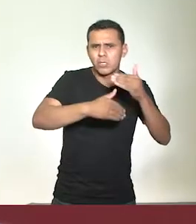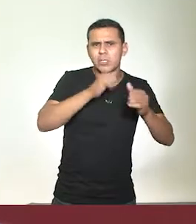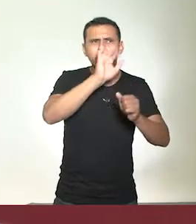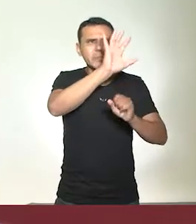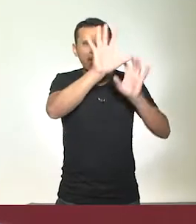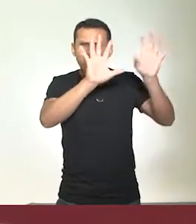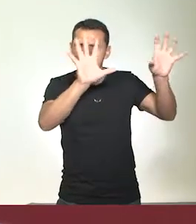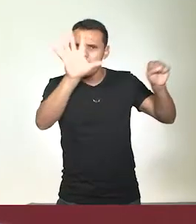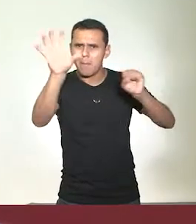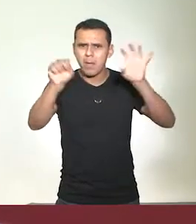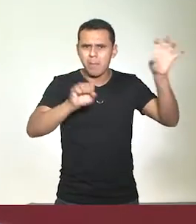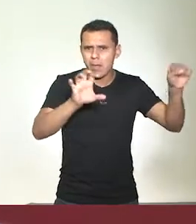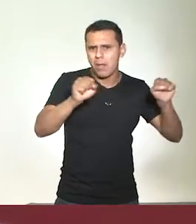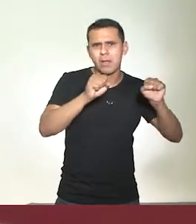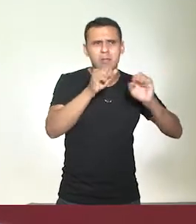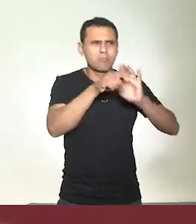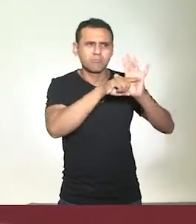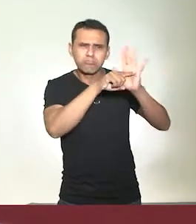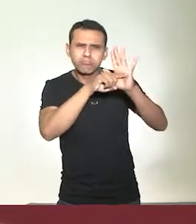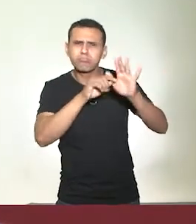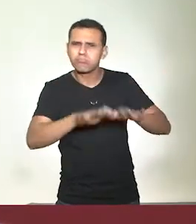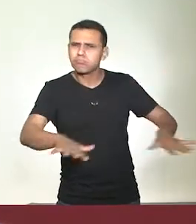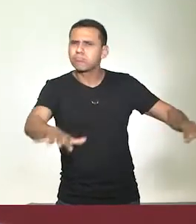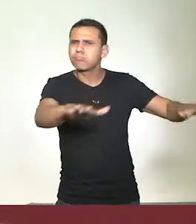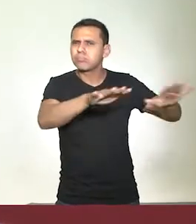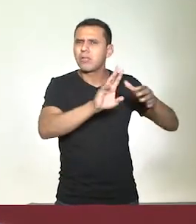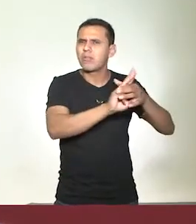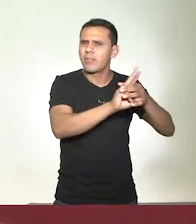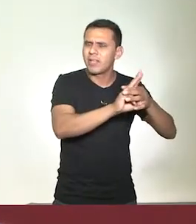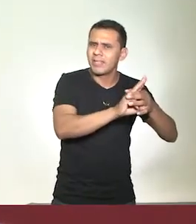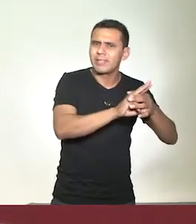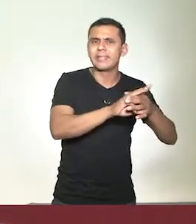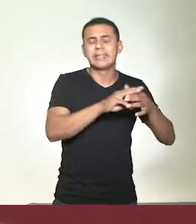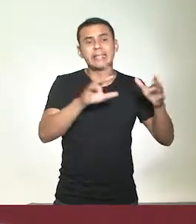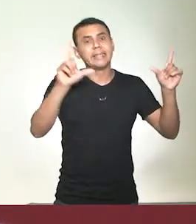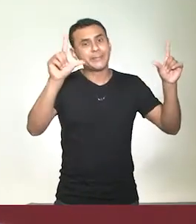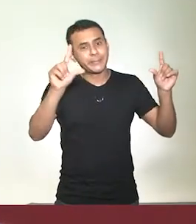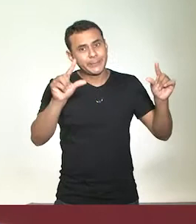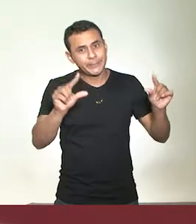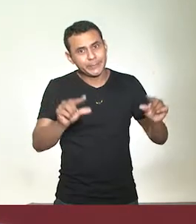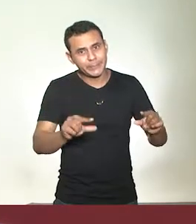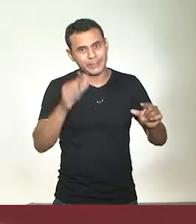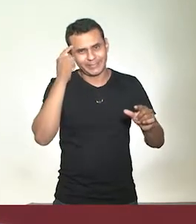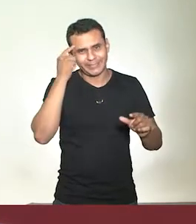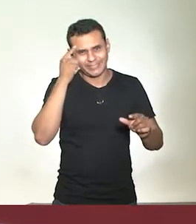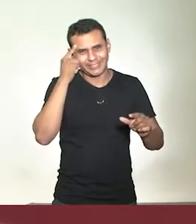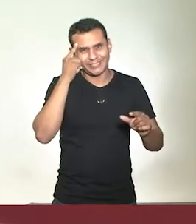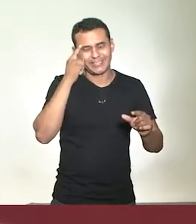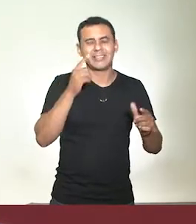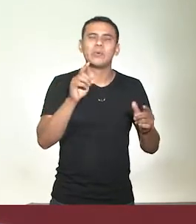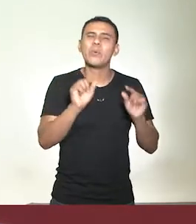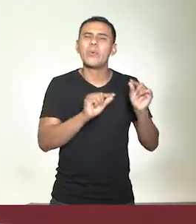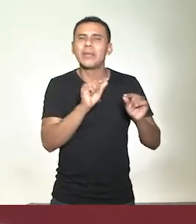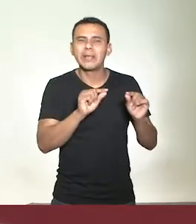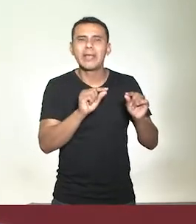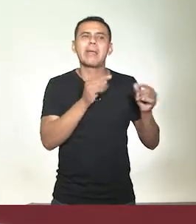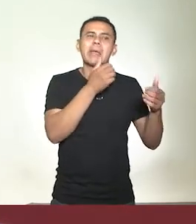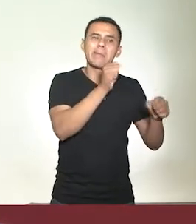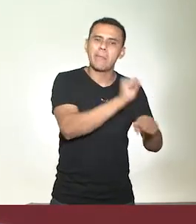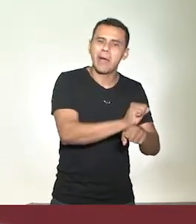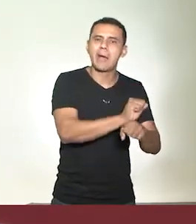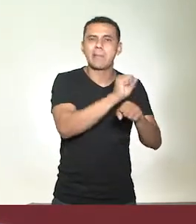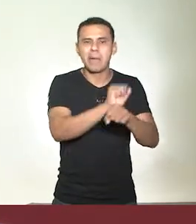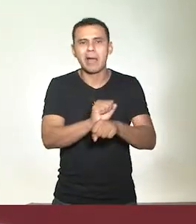da universidade para diminuir os chamados e os sapatos na os